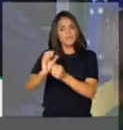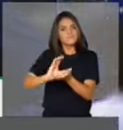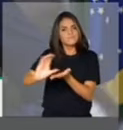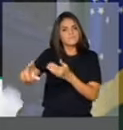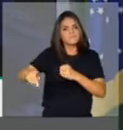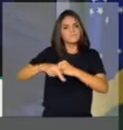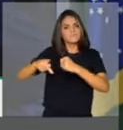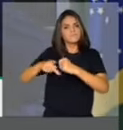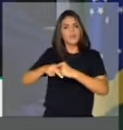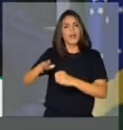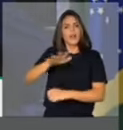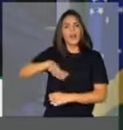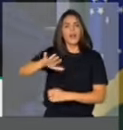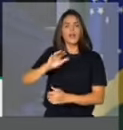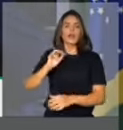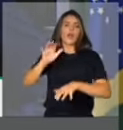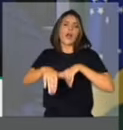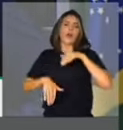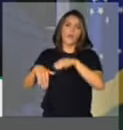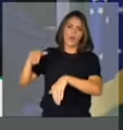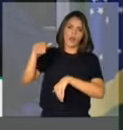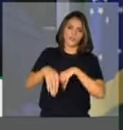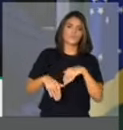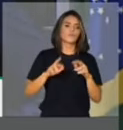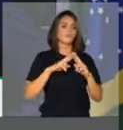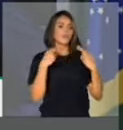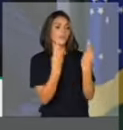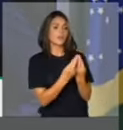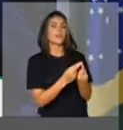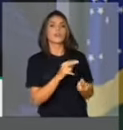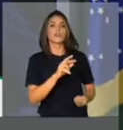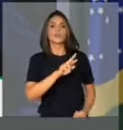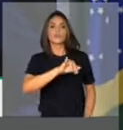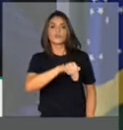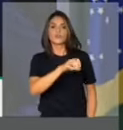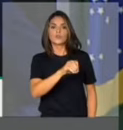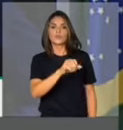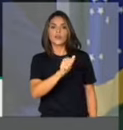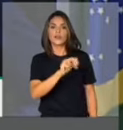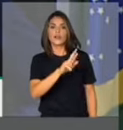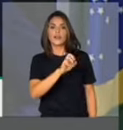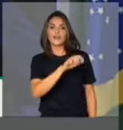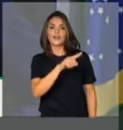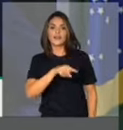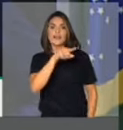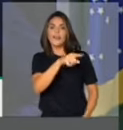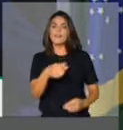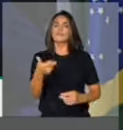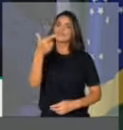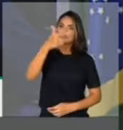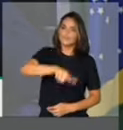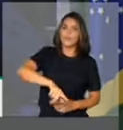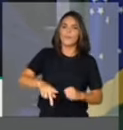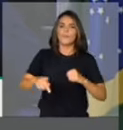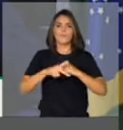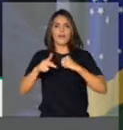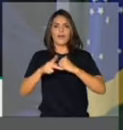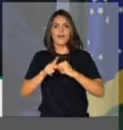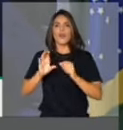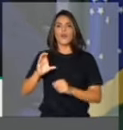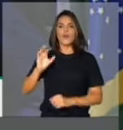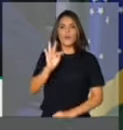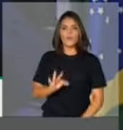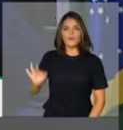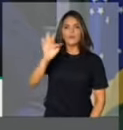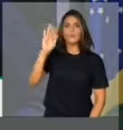eu me reuni com o general Juarez, presidente do Correios. Ele renovou o patrocínio com a Confederação Brasileira de Esportes Aquáticos por